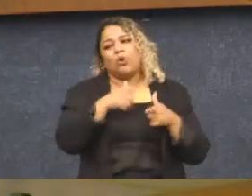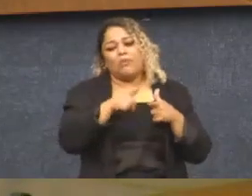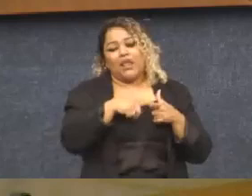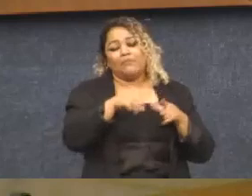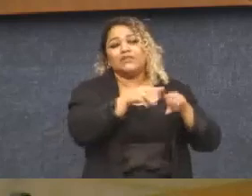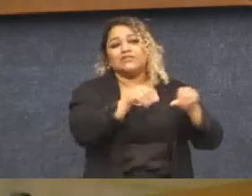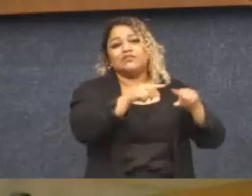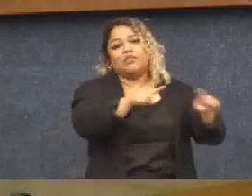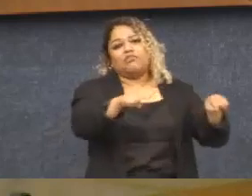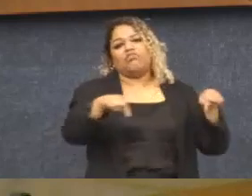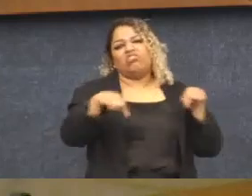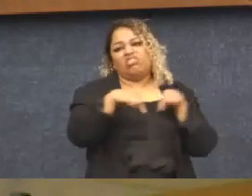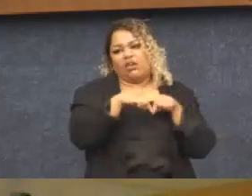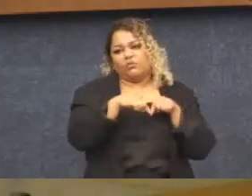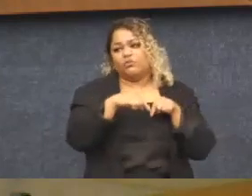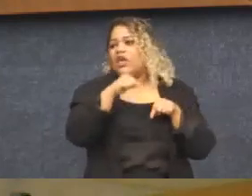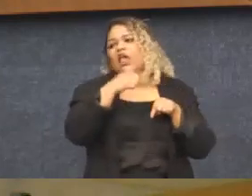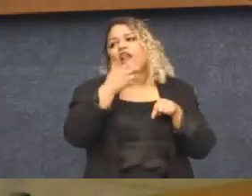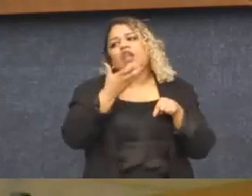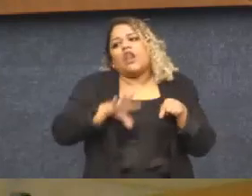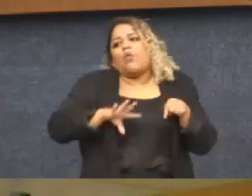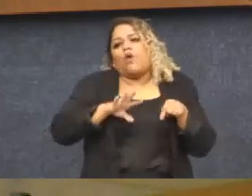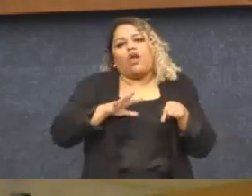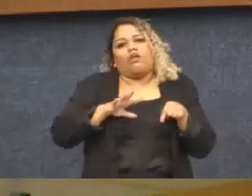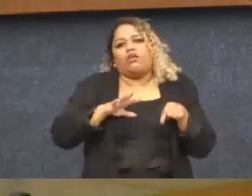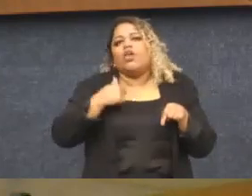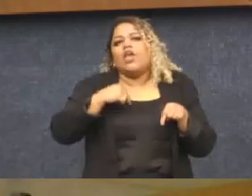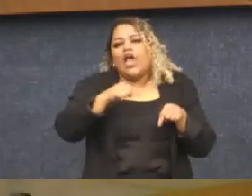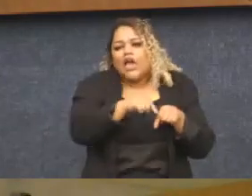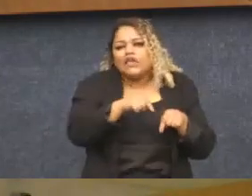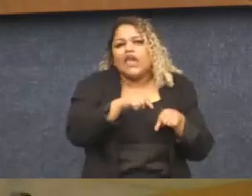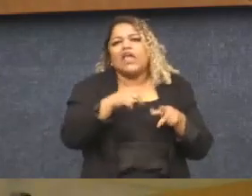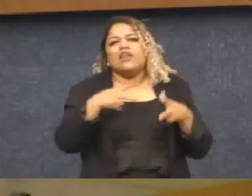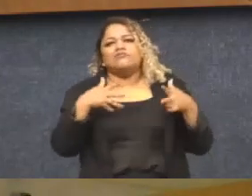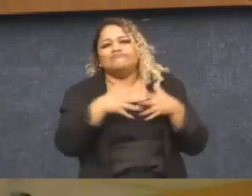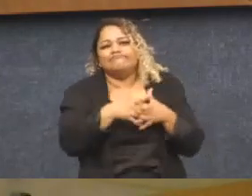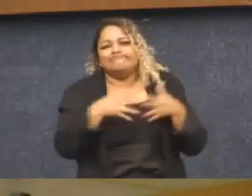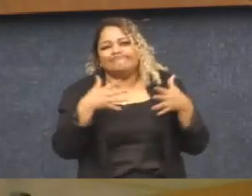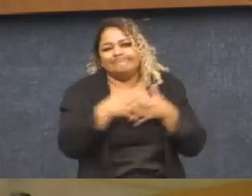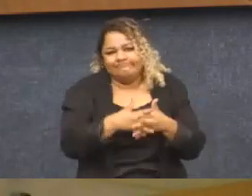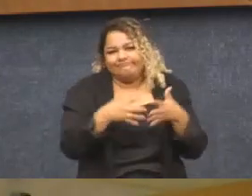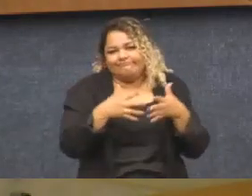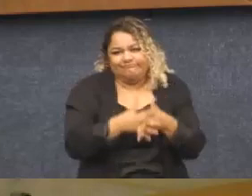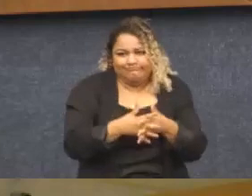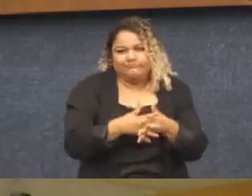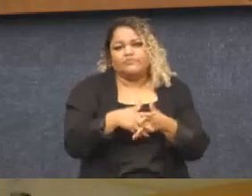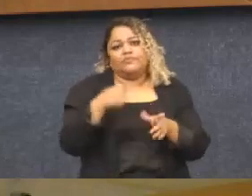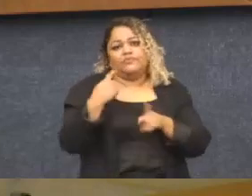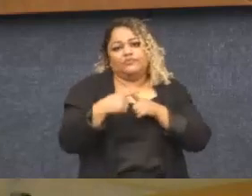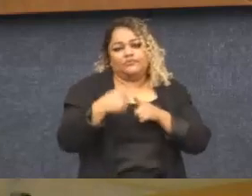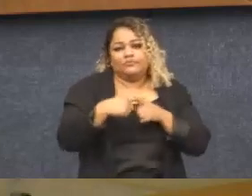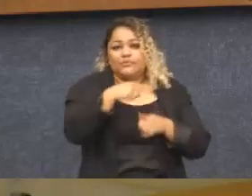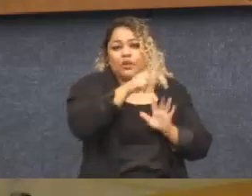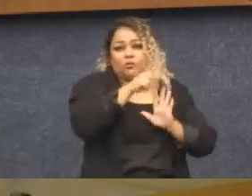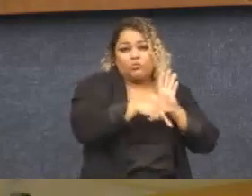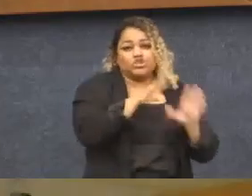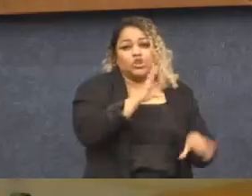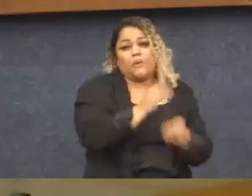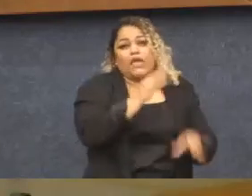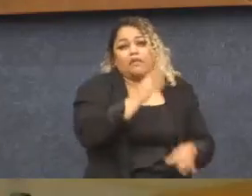o Partido Novo obstruiu, porque ingressou com um conjunto de emendas muito forte. O líder de governo,